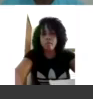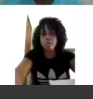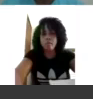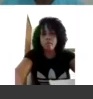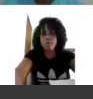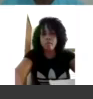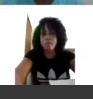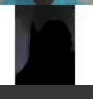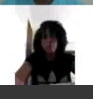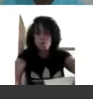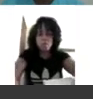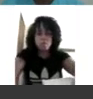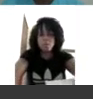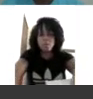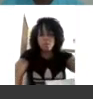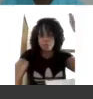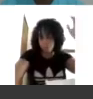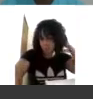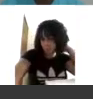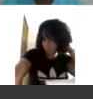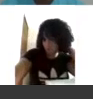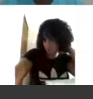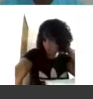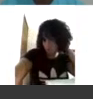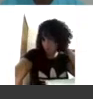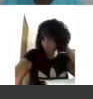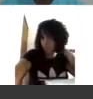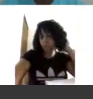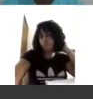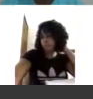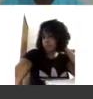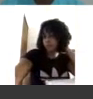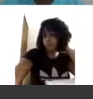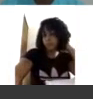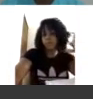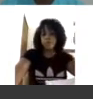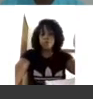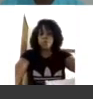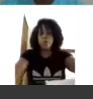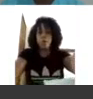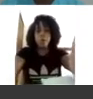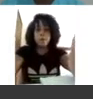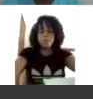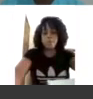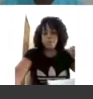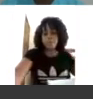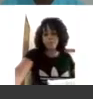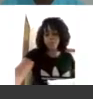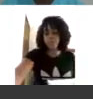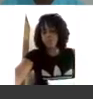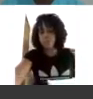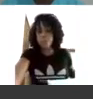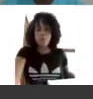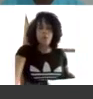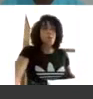como tema o bloco de atividade, nos aproximando um pouco mais de como funcionavam esses blocos de atividade. Tivemos a convidada